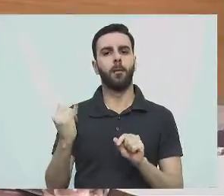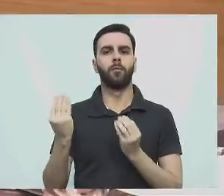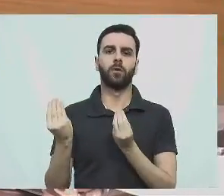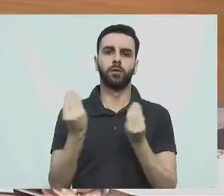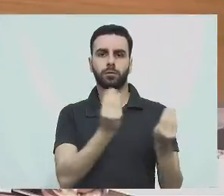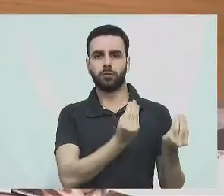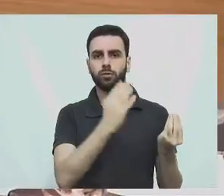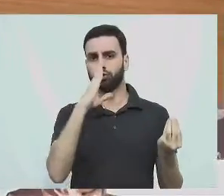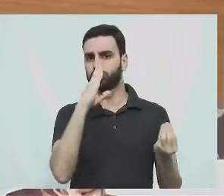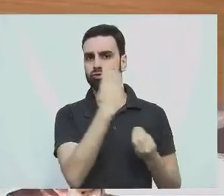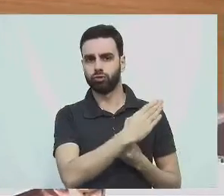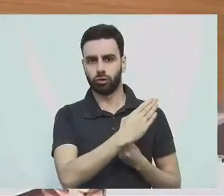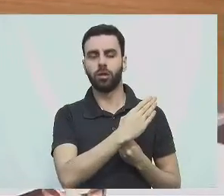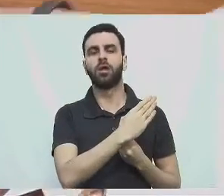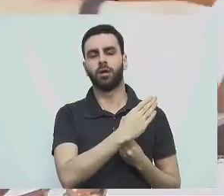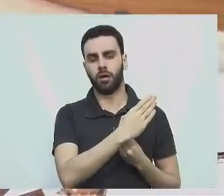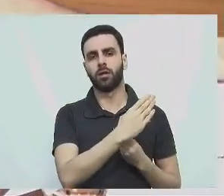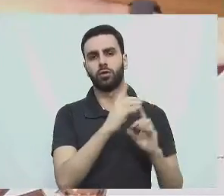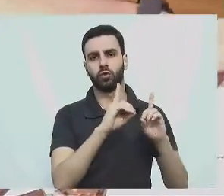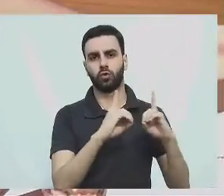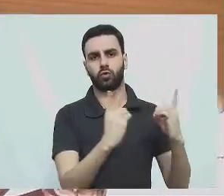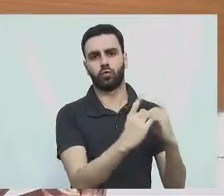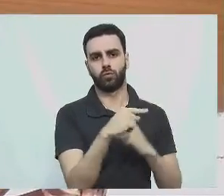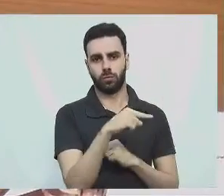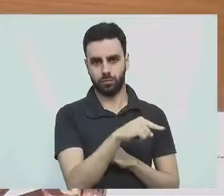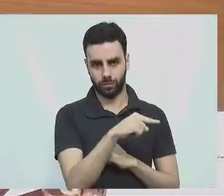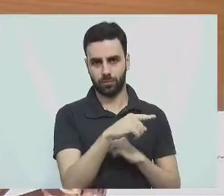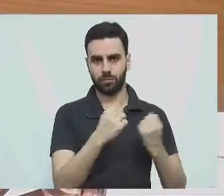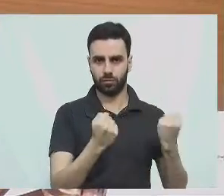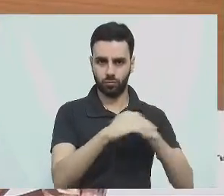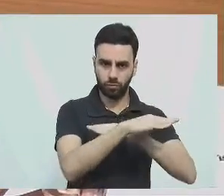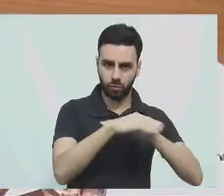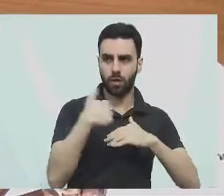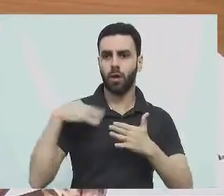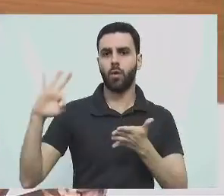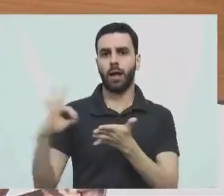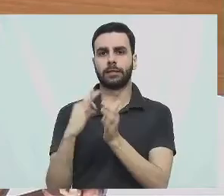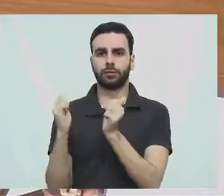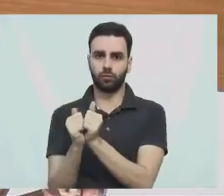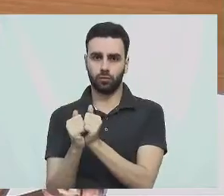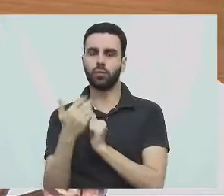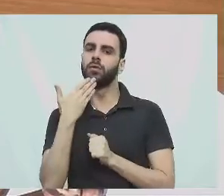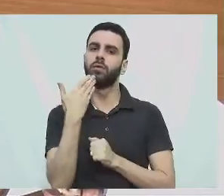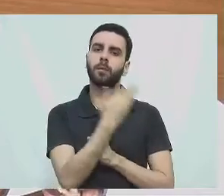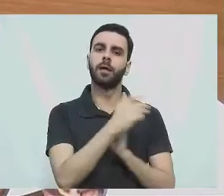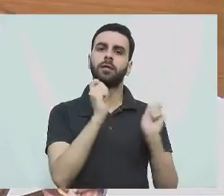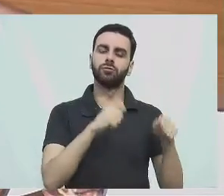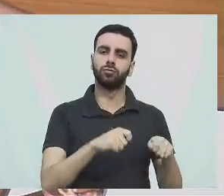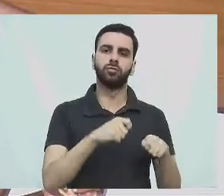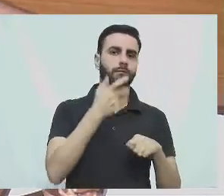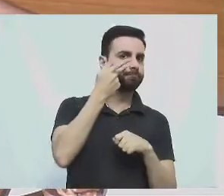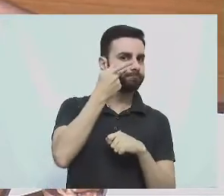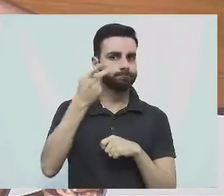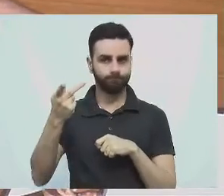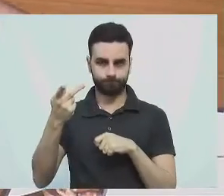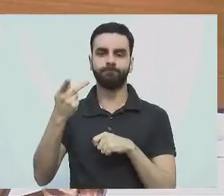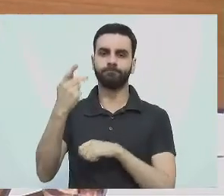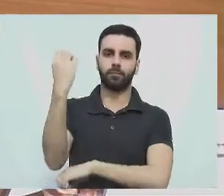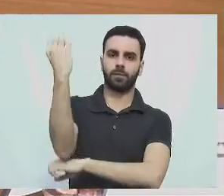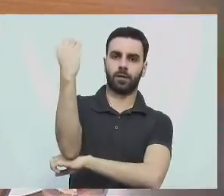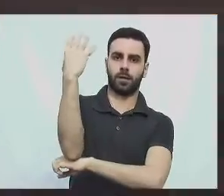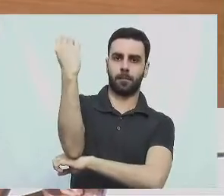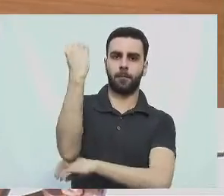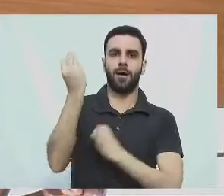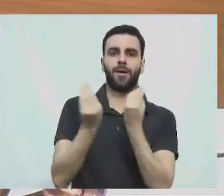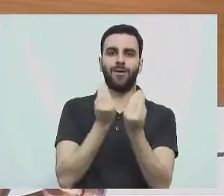direto para o Diretran, eu assino com o senhor, já, a gente já pede, na condição que nós temos de presidente de